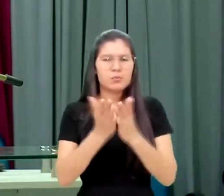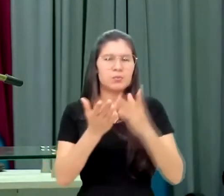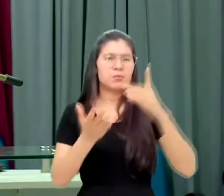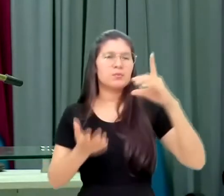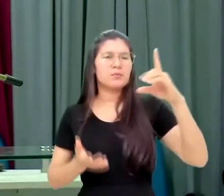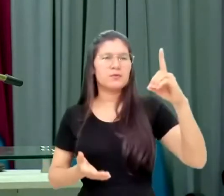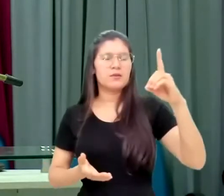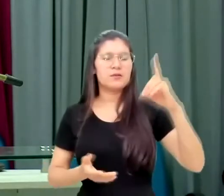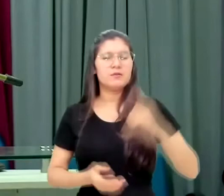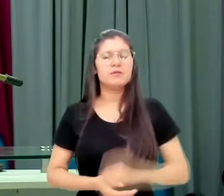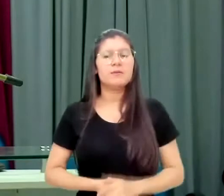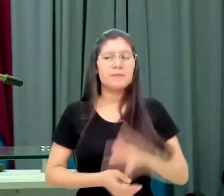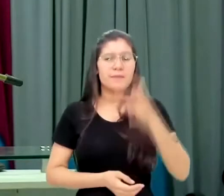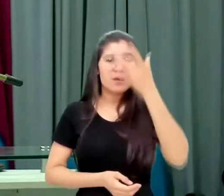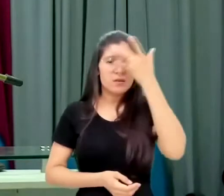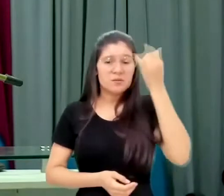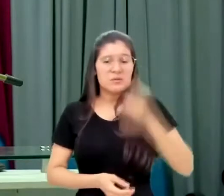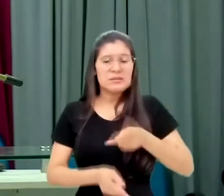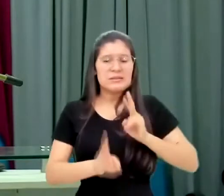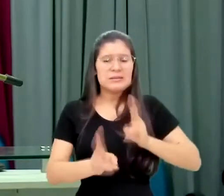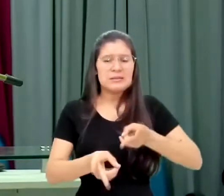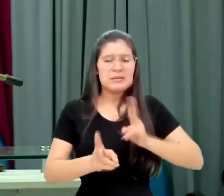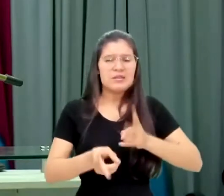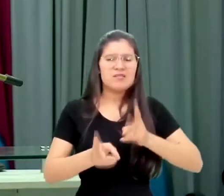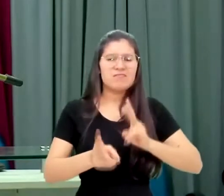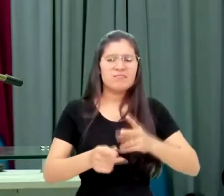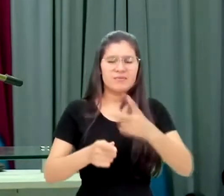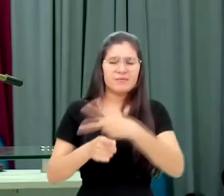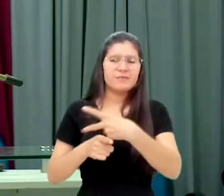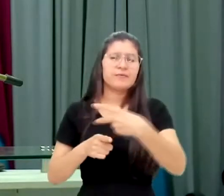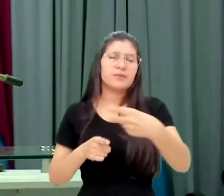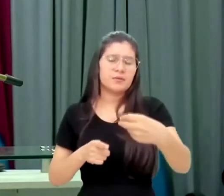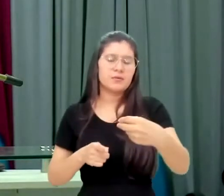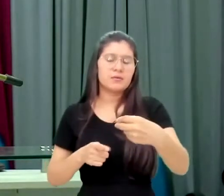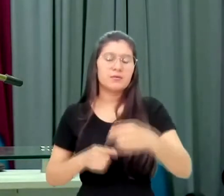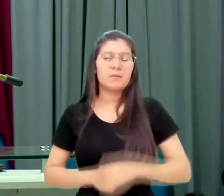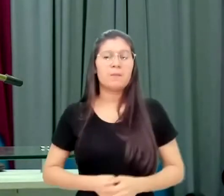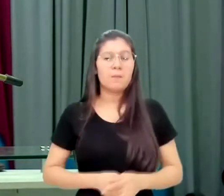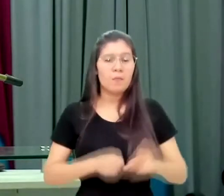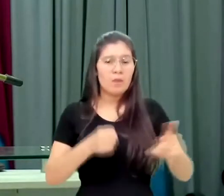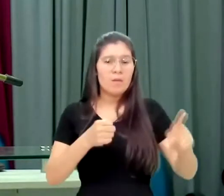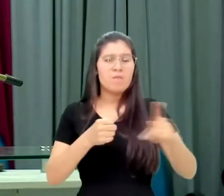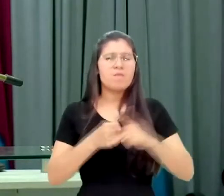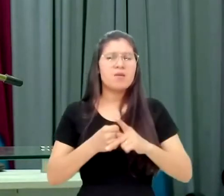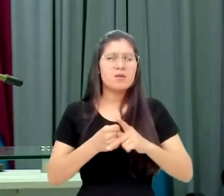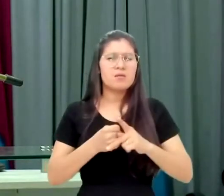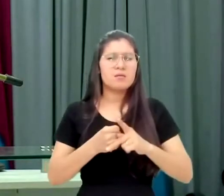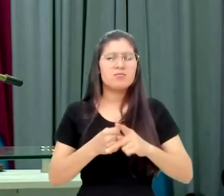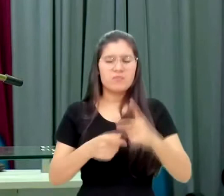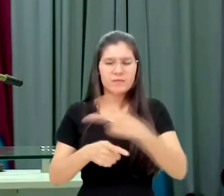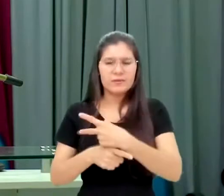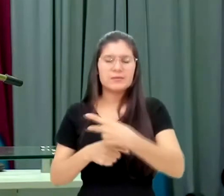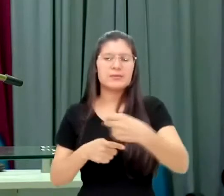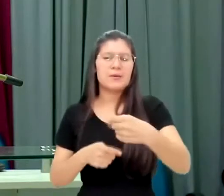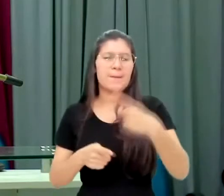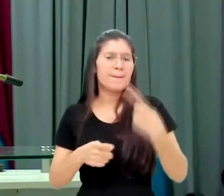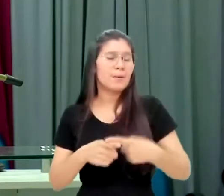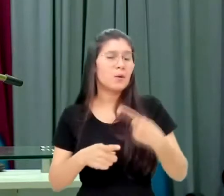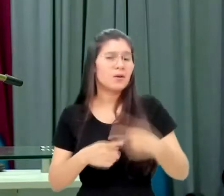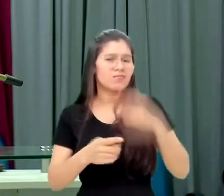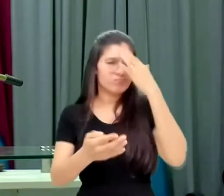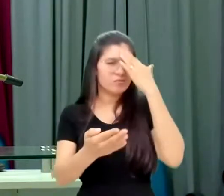têm sucesso. Pedro teve sucesso porque andou segundo a palavra. Louvado seja Deus. Quando deixou